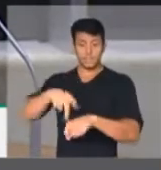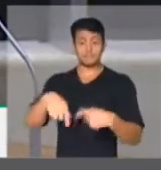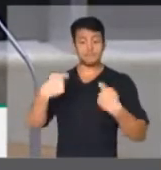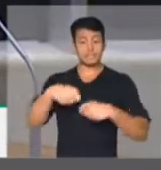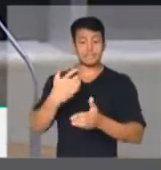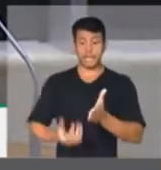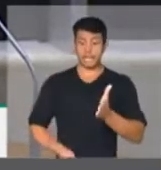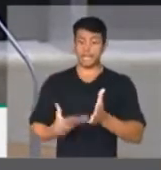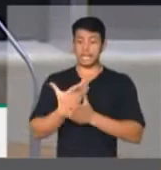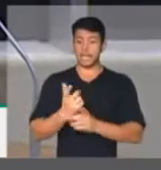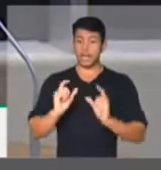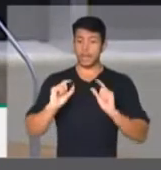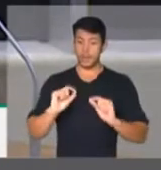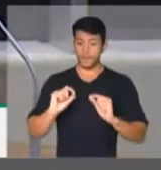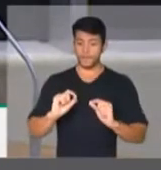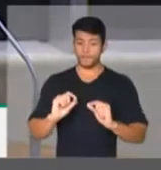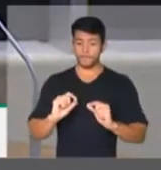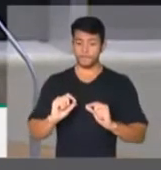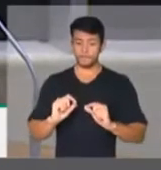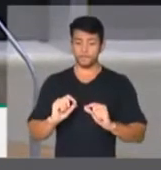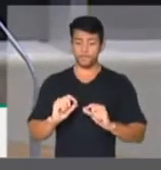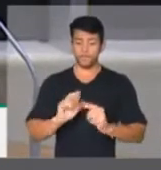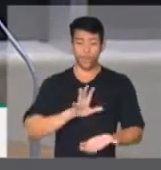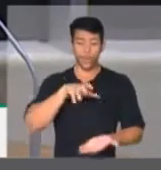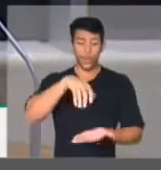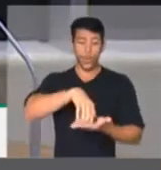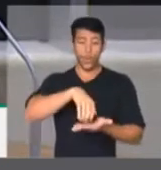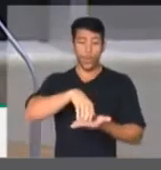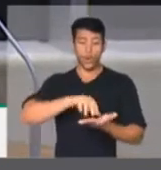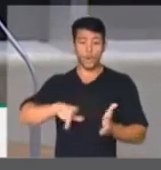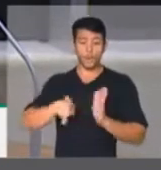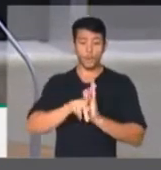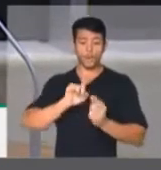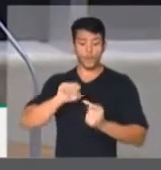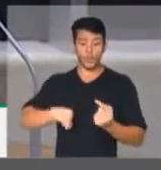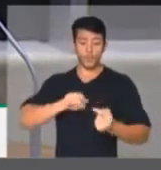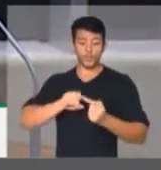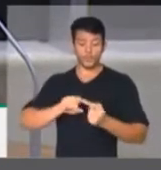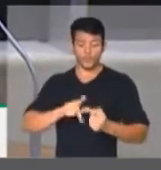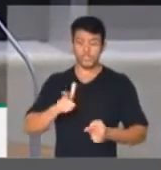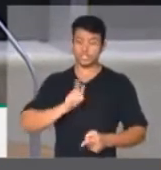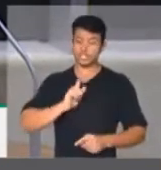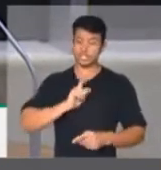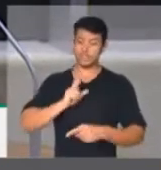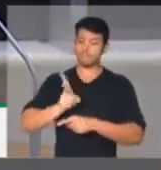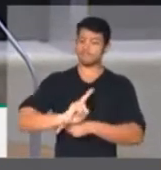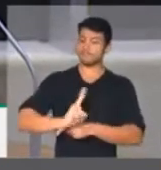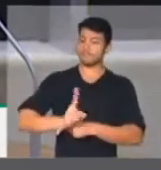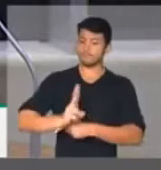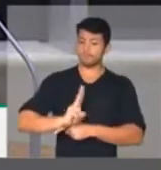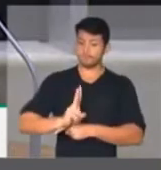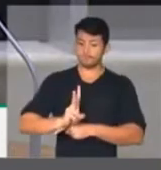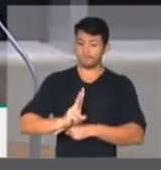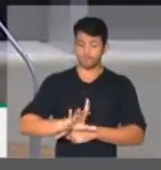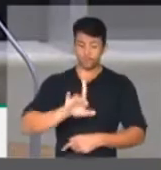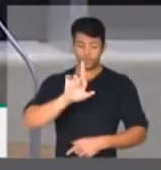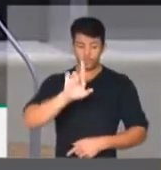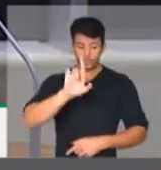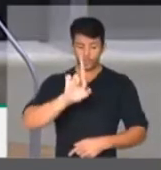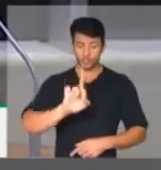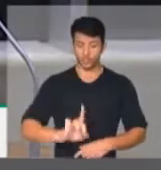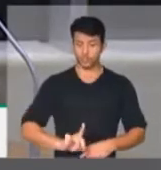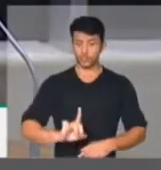ente para prover e para promover a fiscalização no cumprimento dos